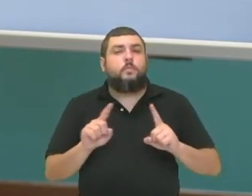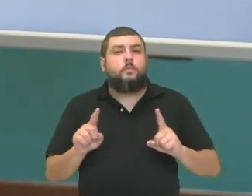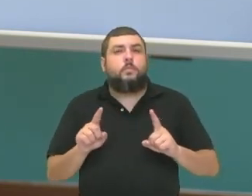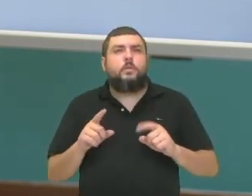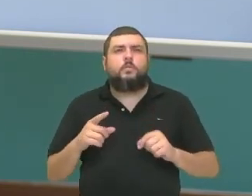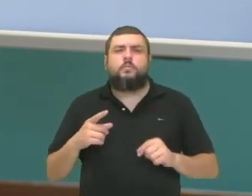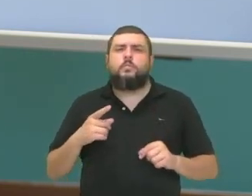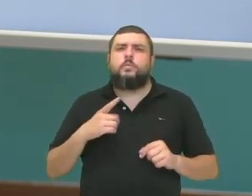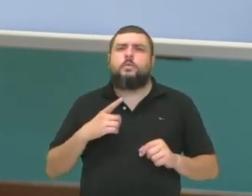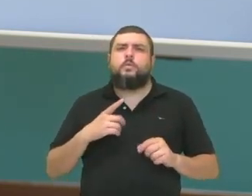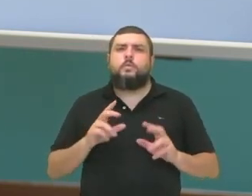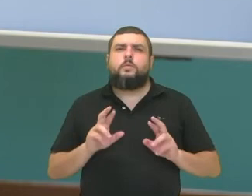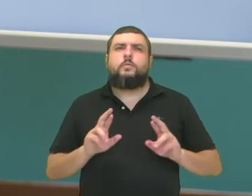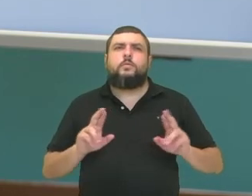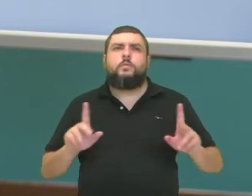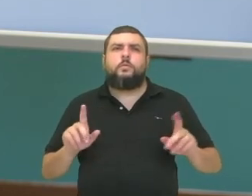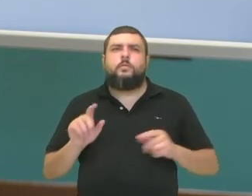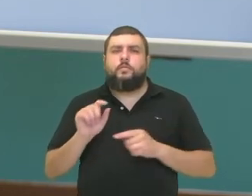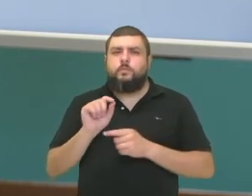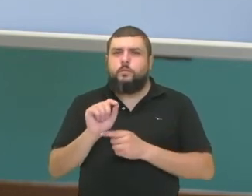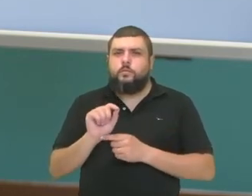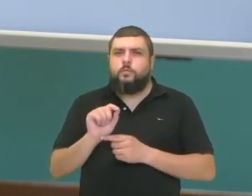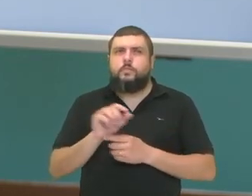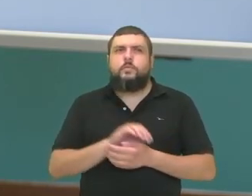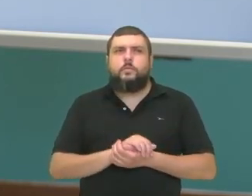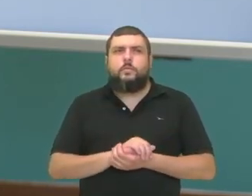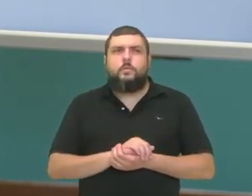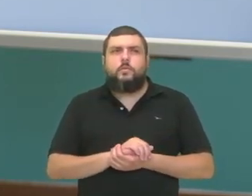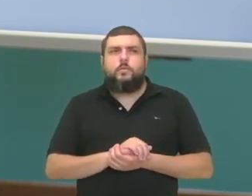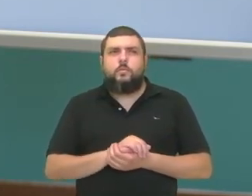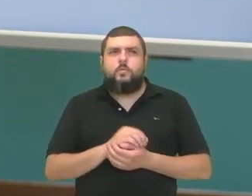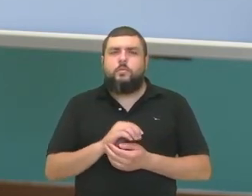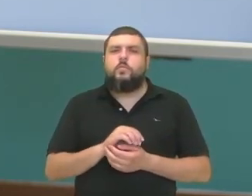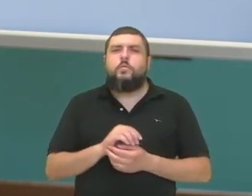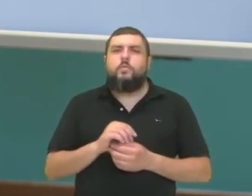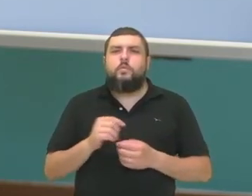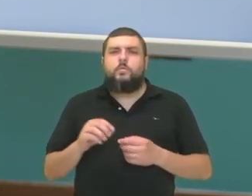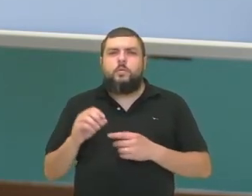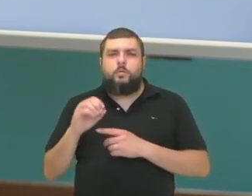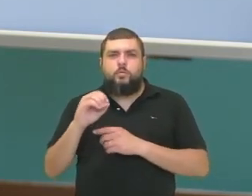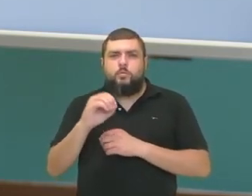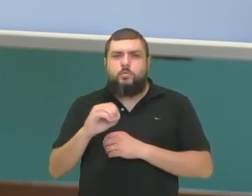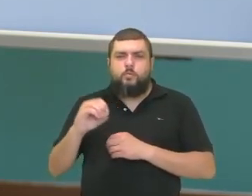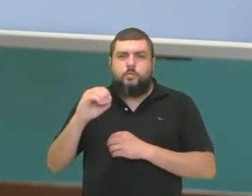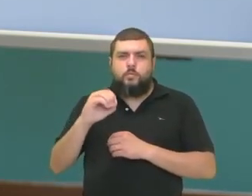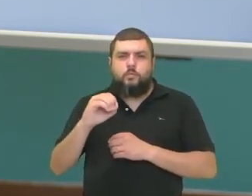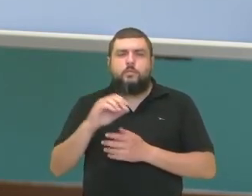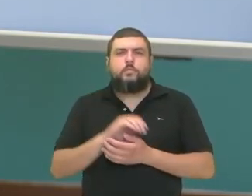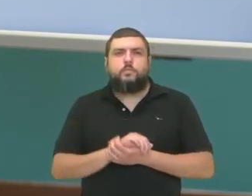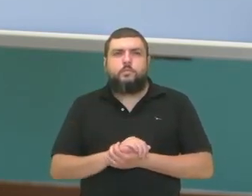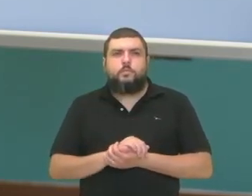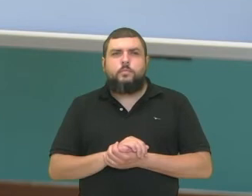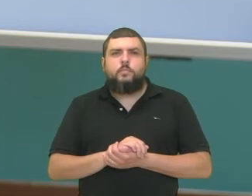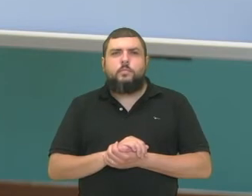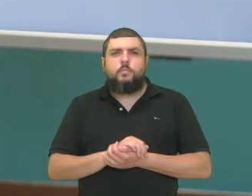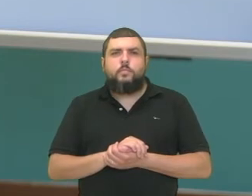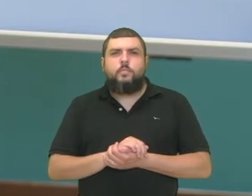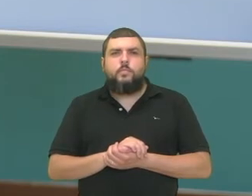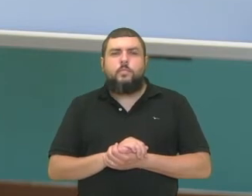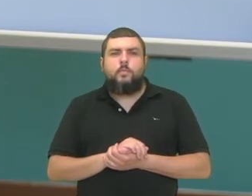temos de diferente aí? Temos a posição do heteroátomo. Aqui o